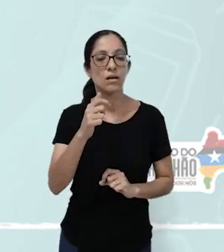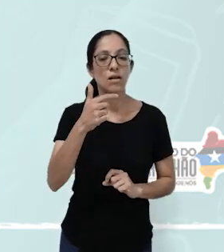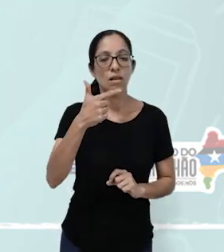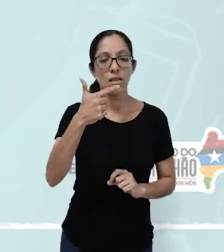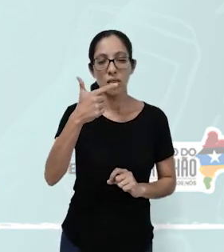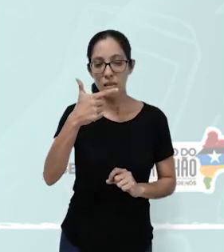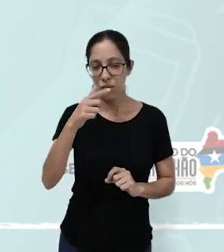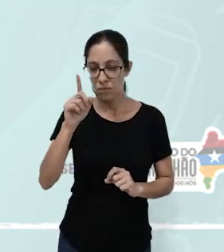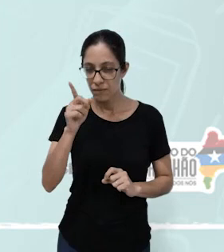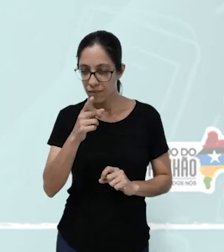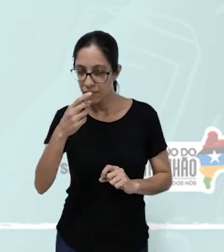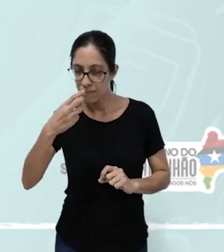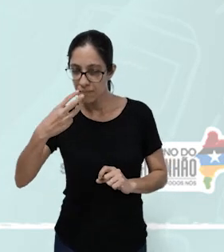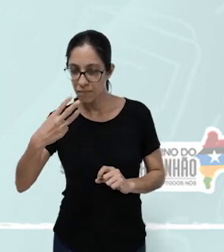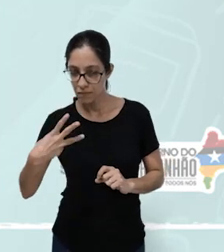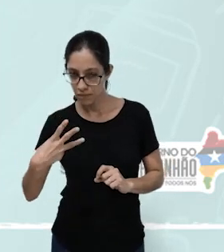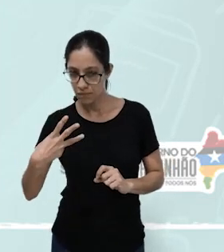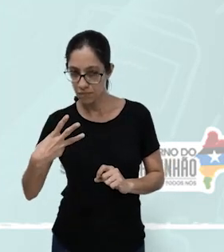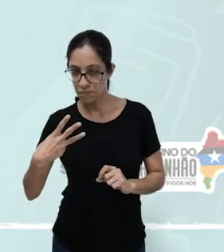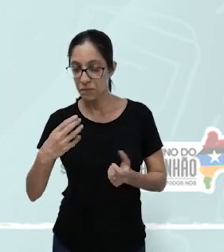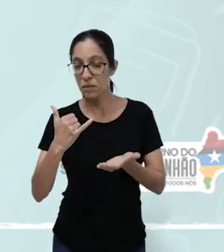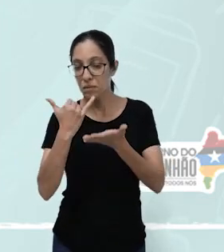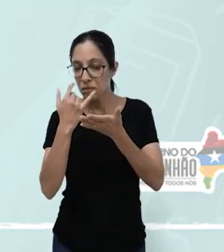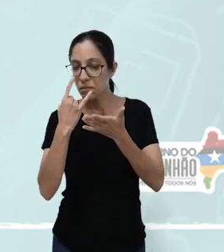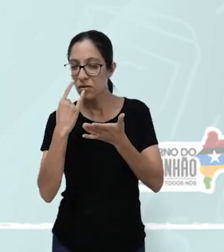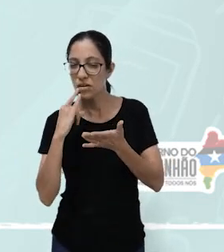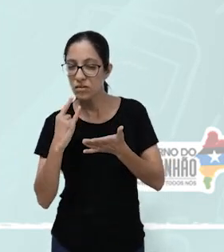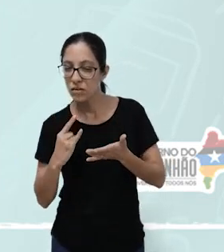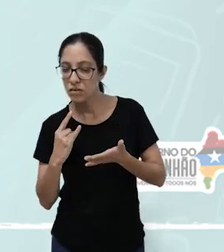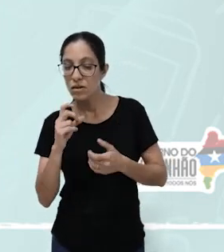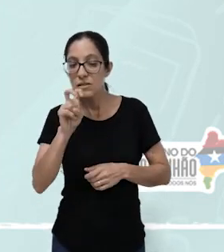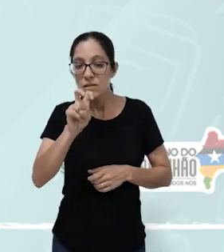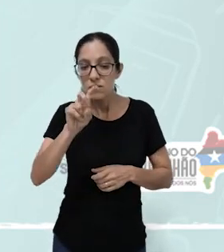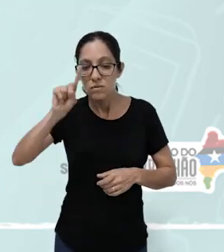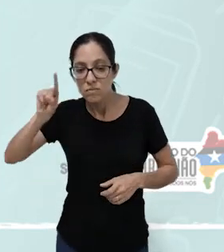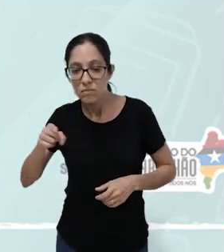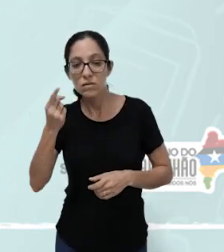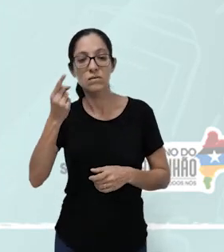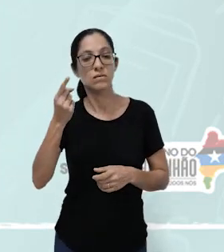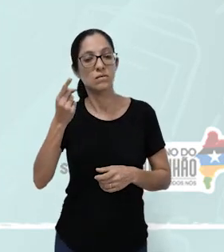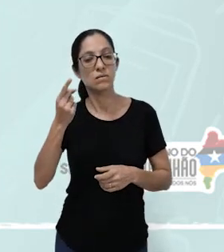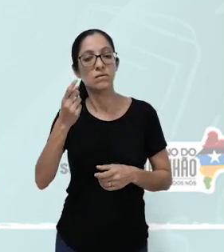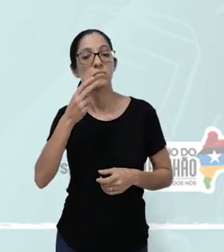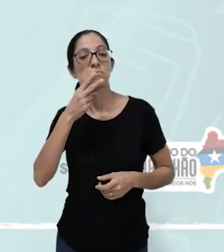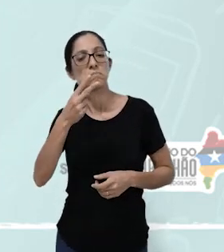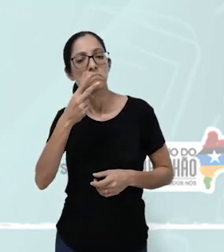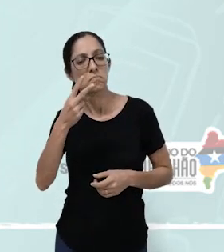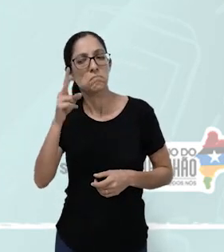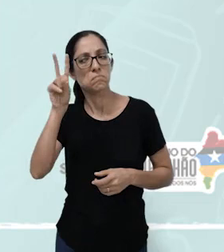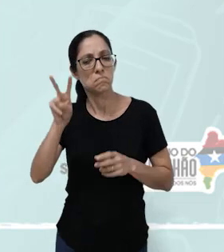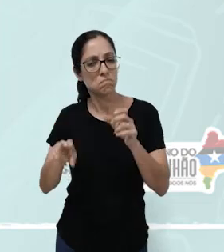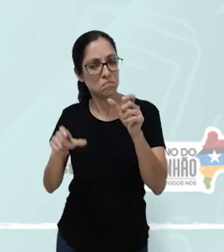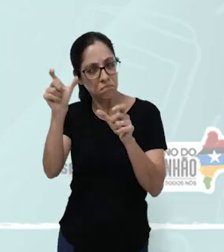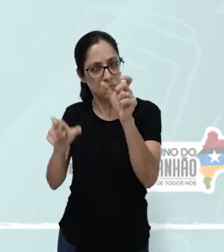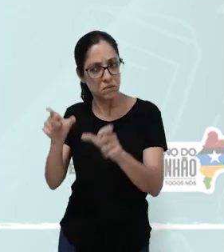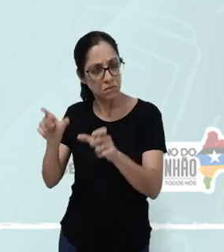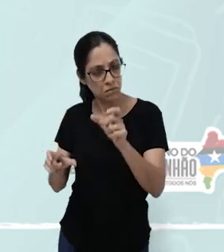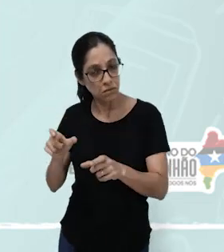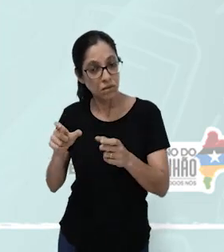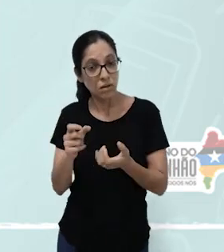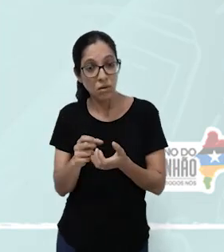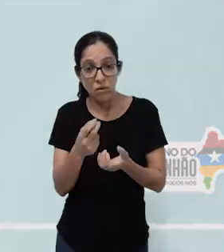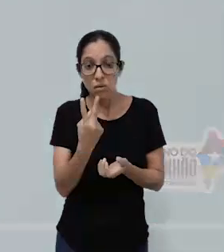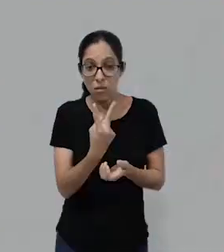2,5% de mortes por conta do álcool, 5 milhões de mortes por conta do cigarro. Duas drogas lícitas